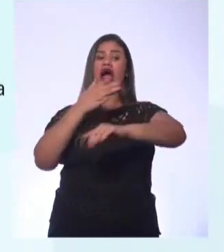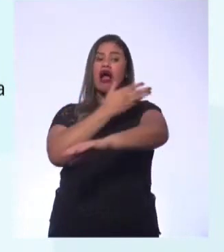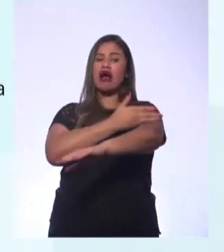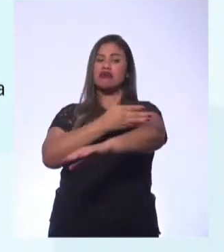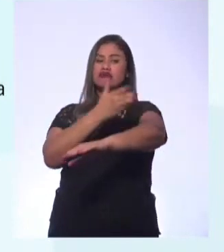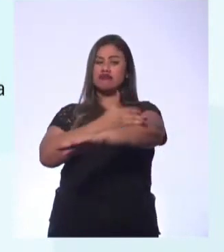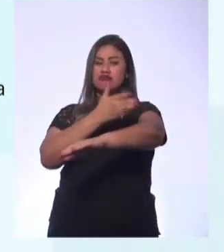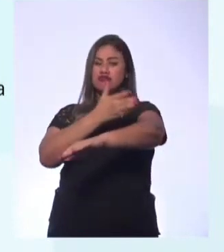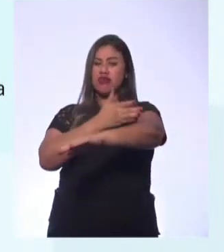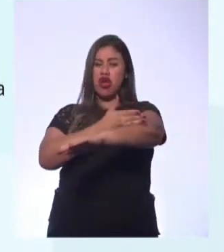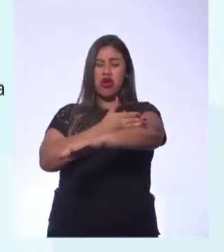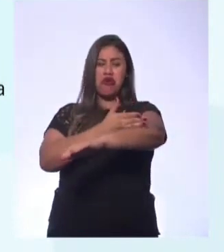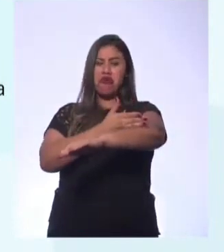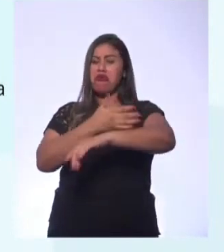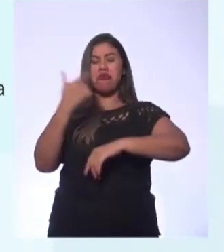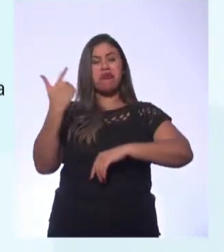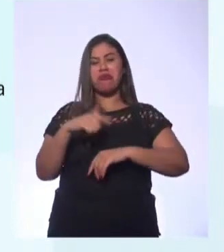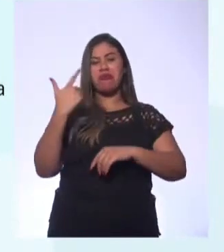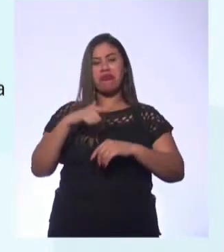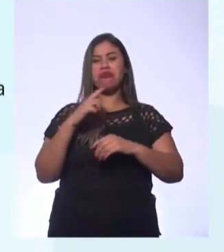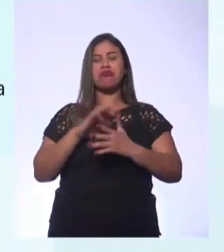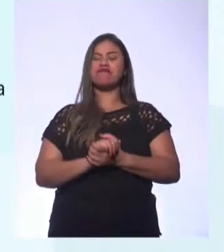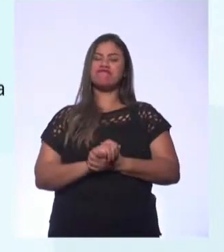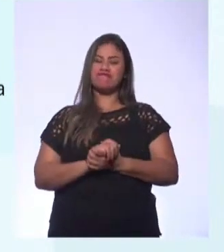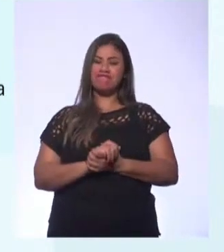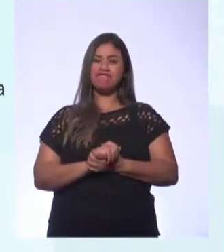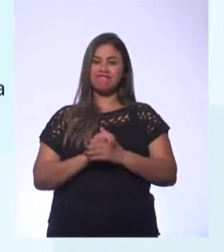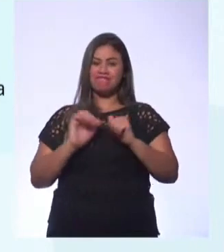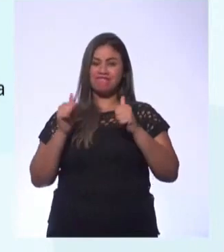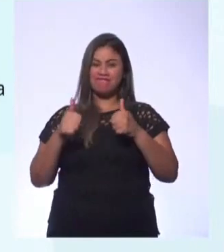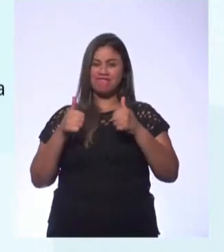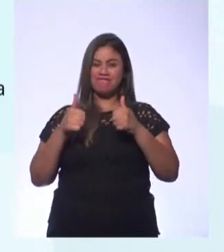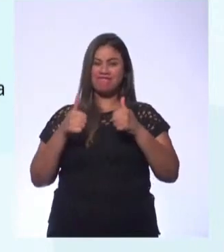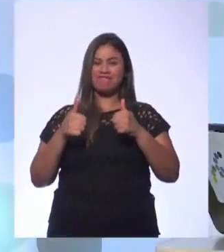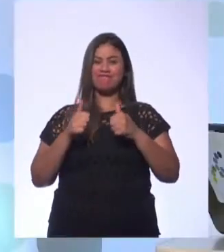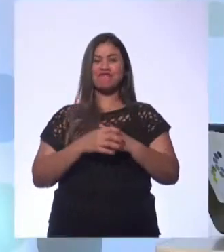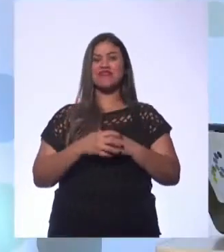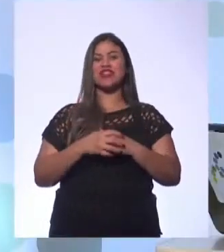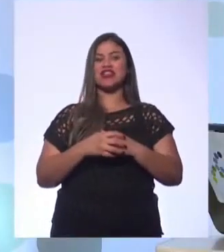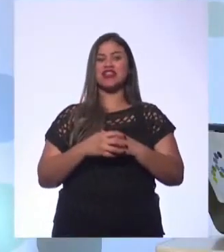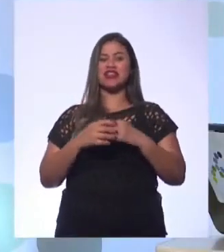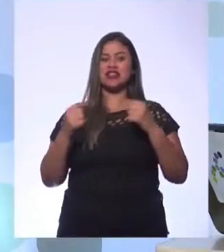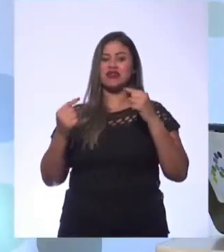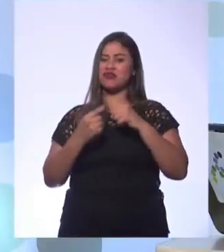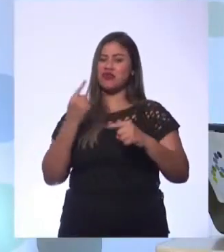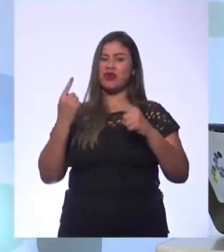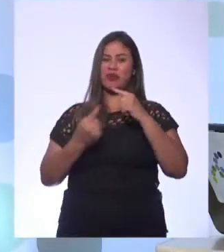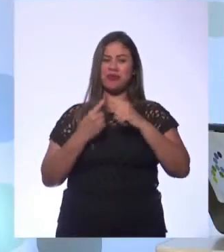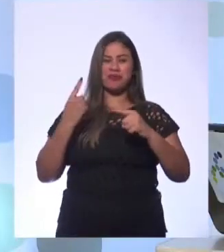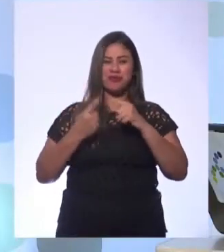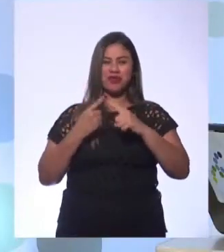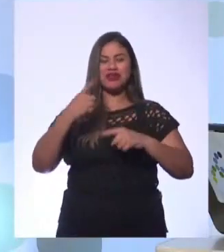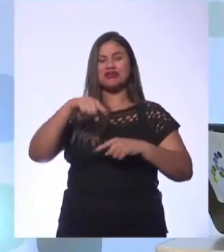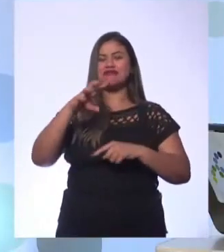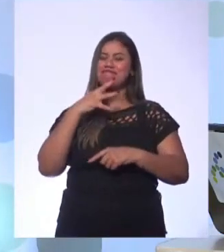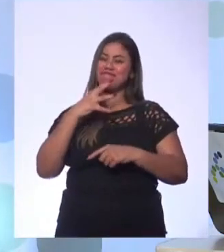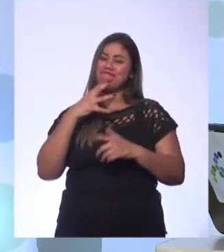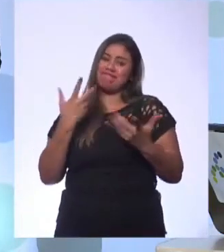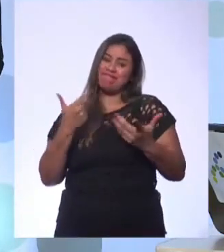apenas uma materialização de formas e geometrizações ali, tá bom? Então, tá totalmente fora daquilo que a gente conhece,